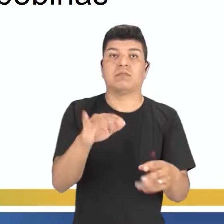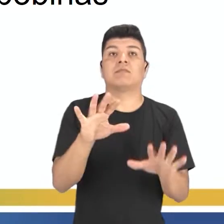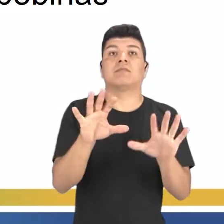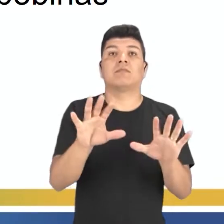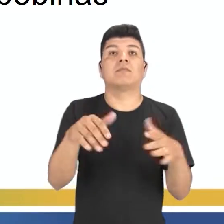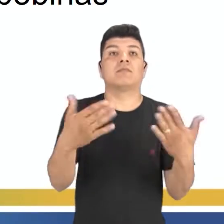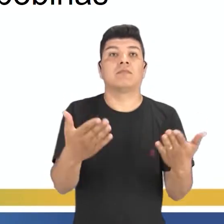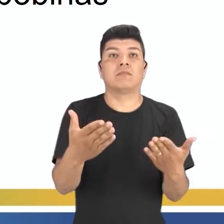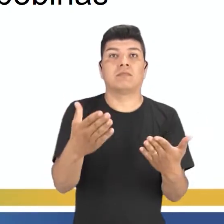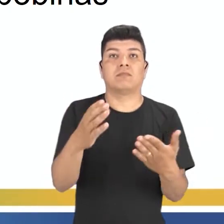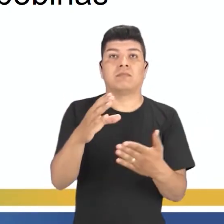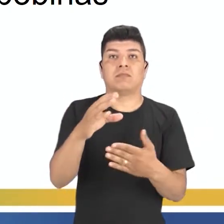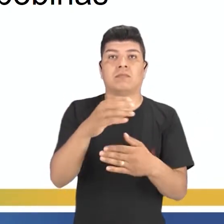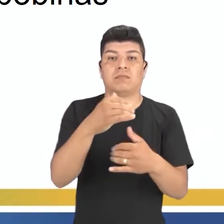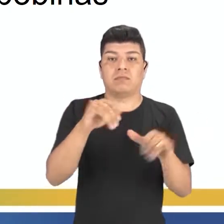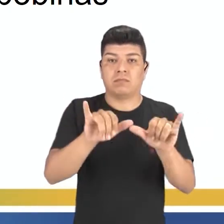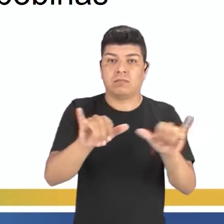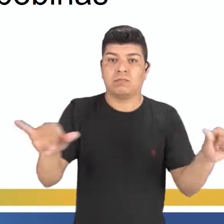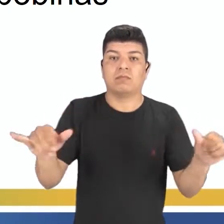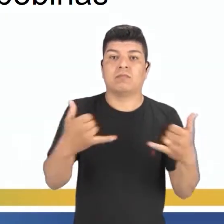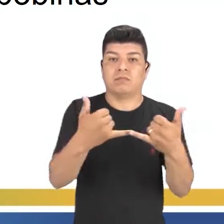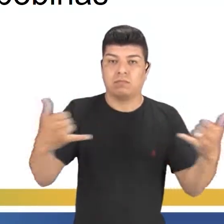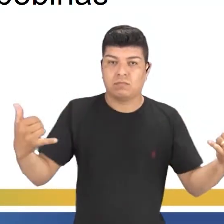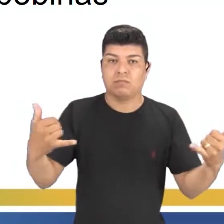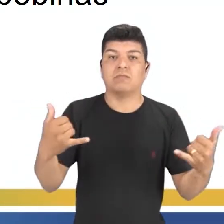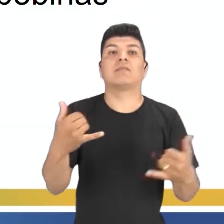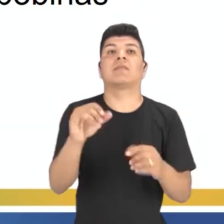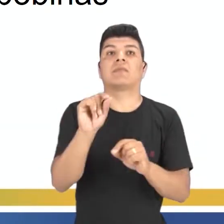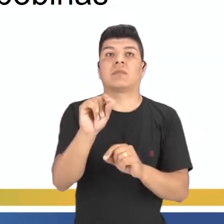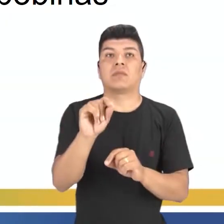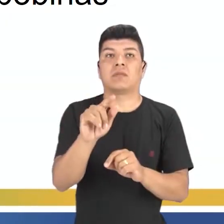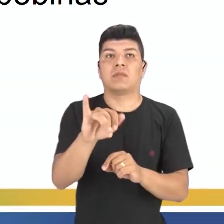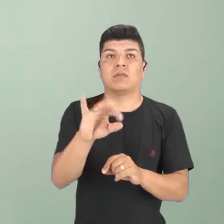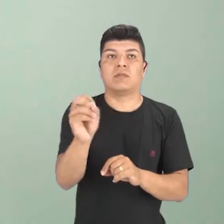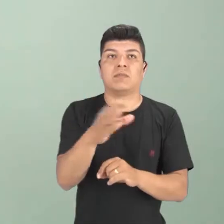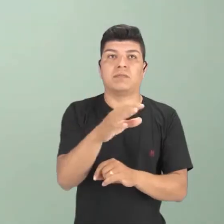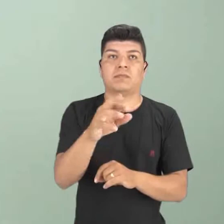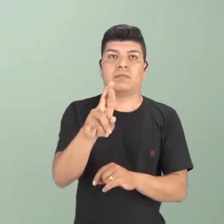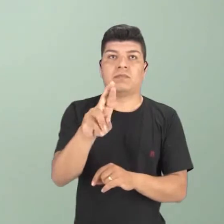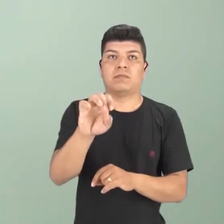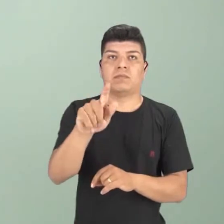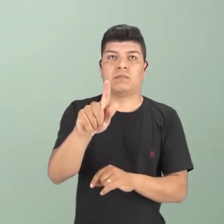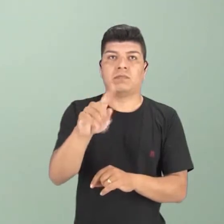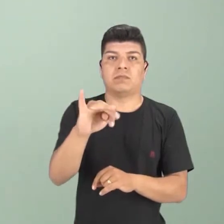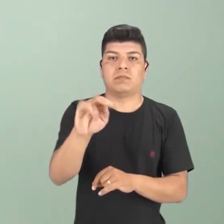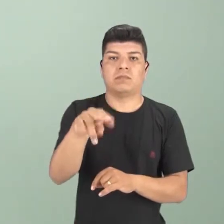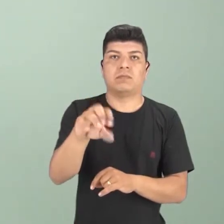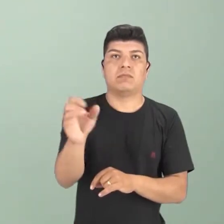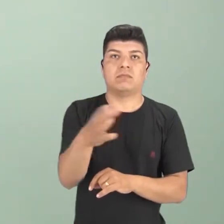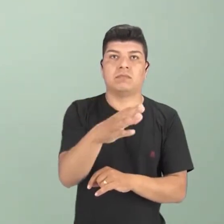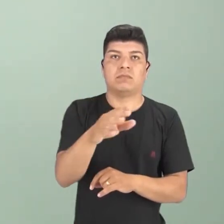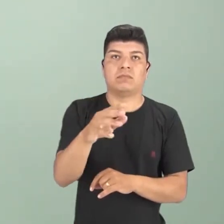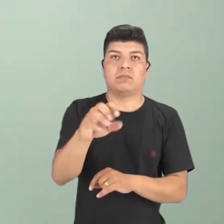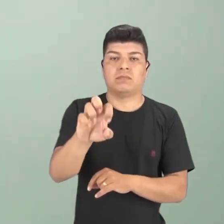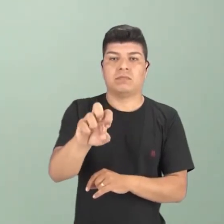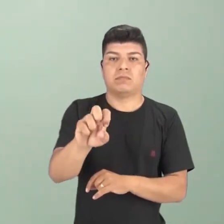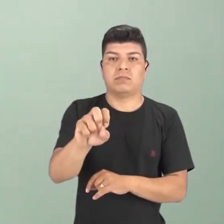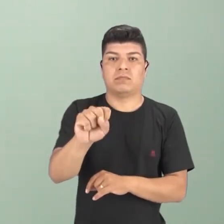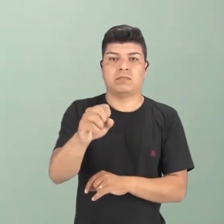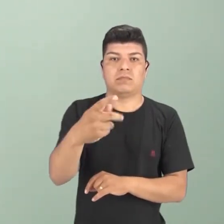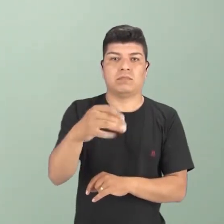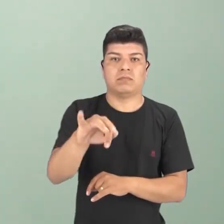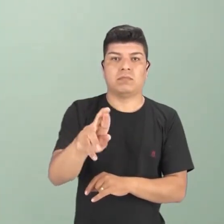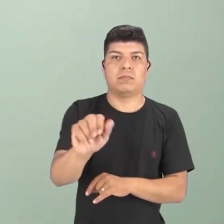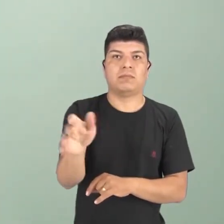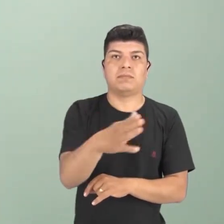eles corrente elétrica em fios retilíneos, espiras e bobinas. Então, basicamente, a gente vai estudar esse campo magnético,